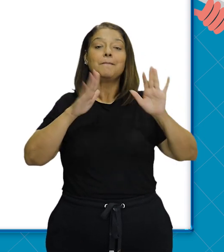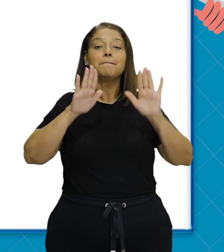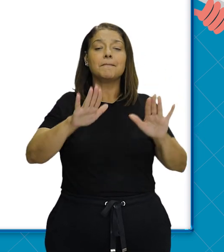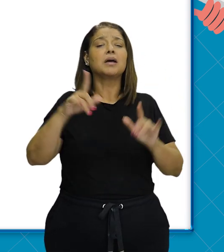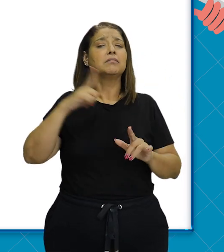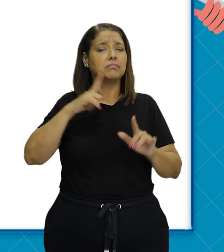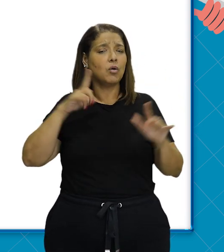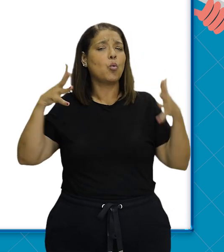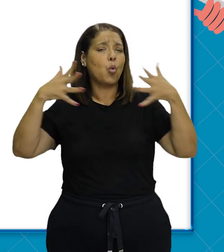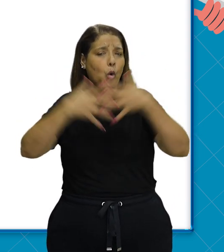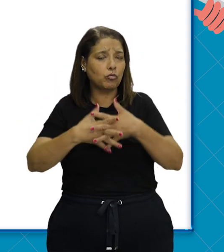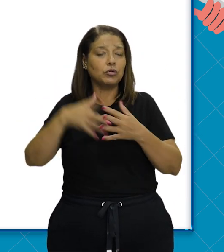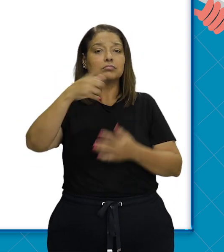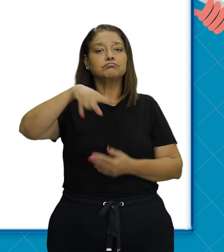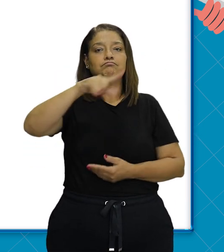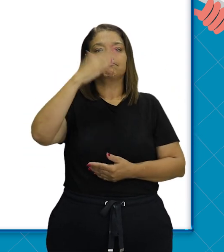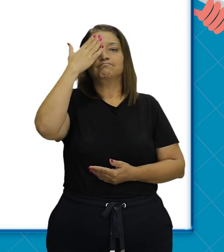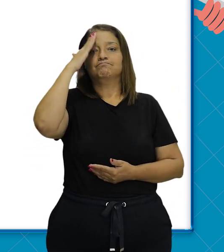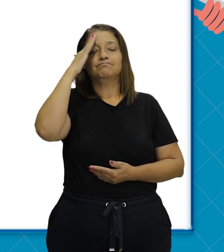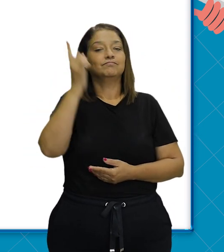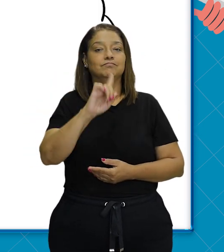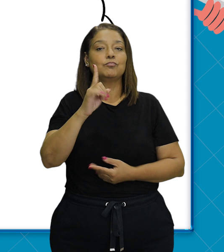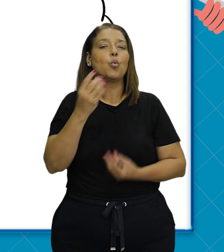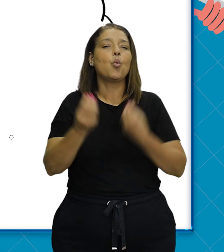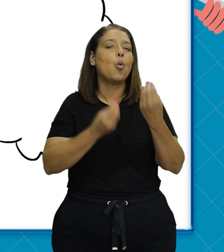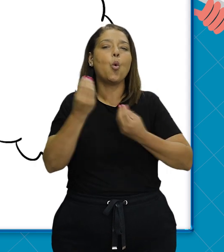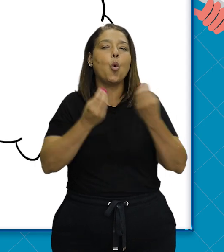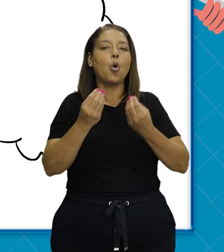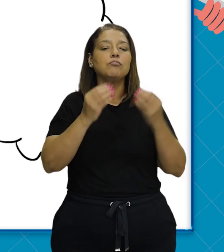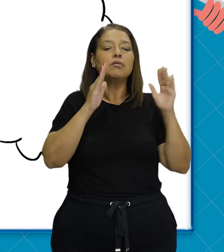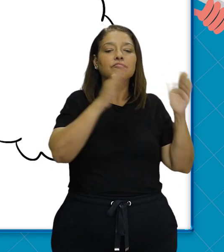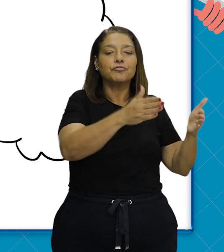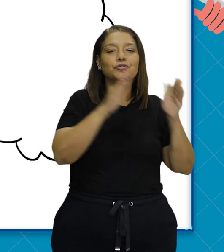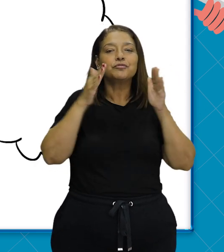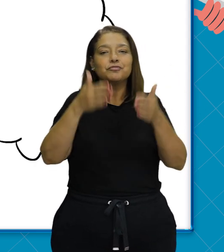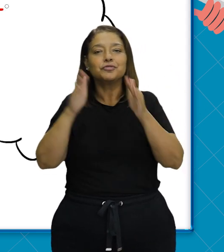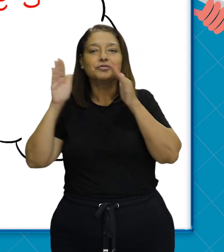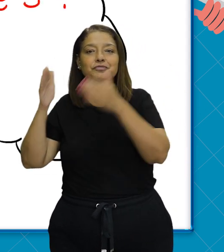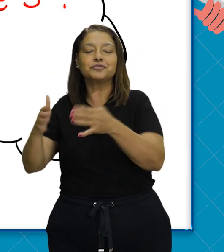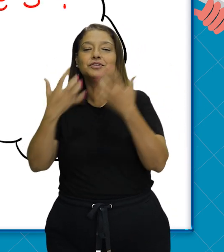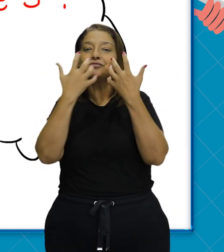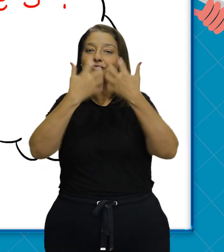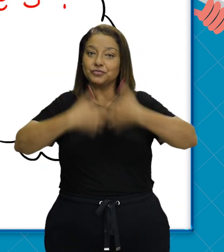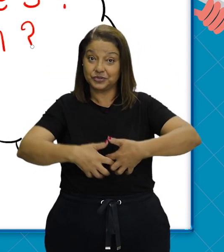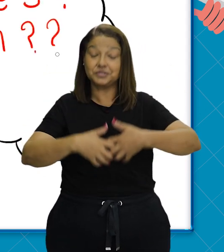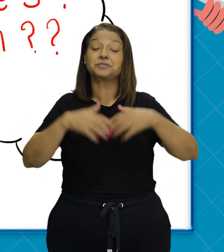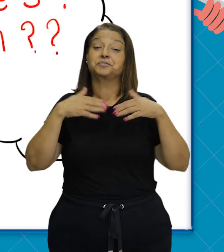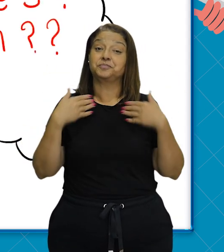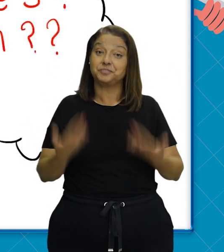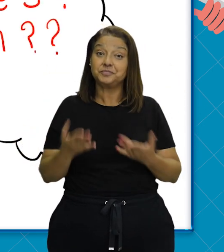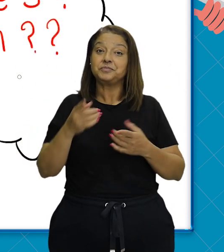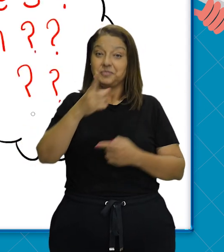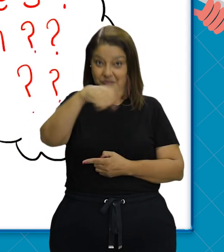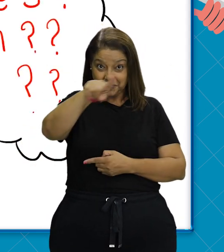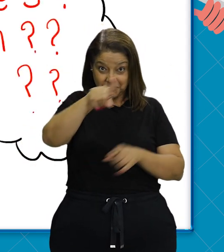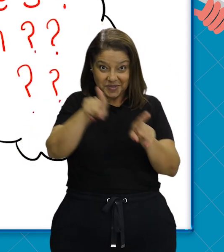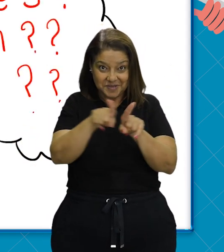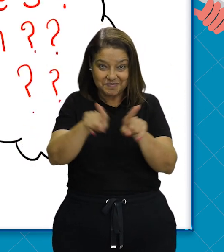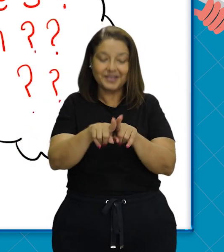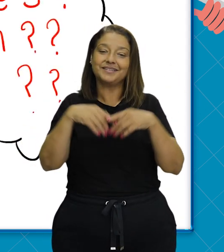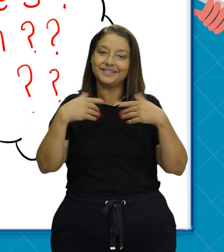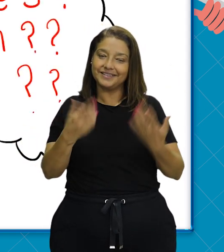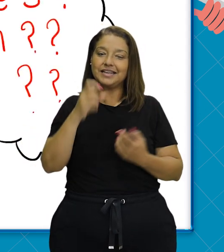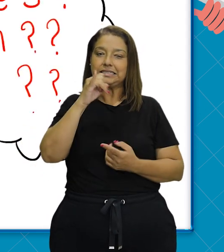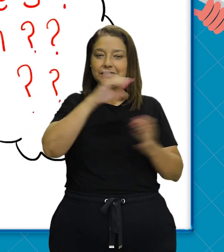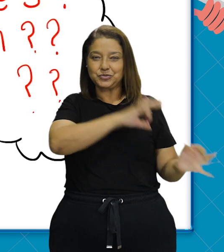muita confusão, pois as pessoas não conseguem entender quais são as atribuições e funções de cada um deles. Isso acontece com você? Bom, se você